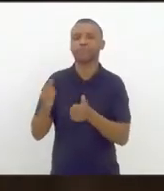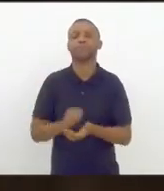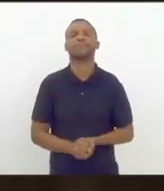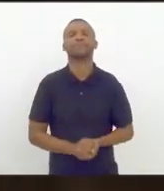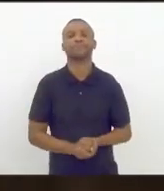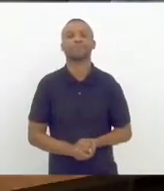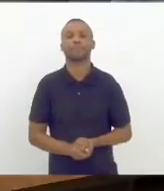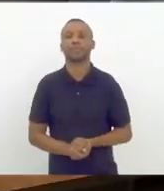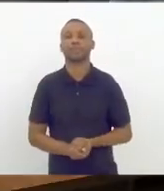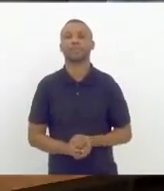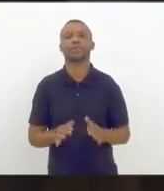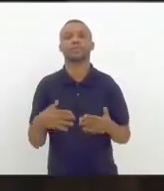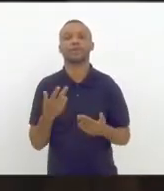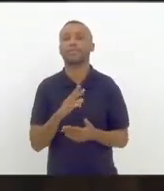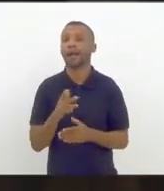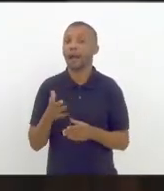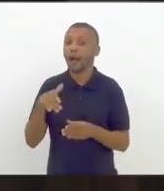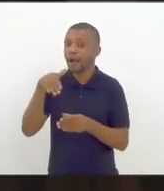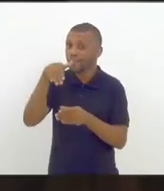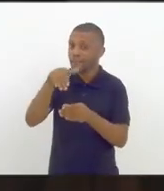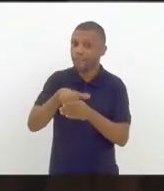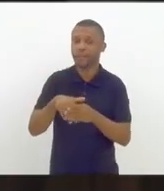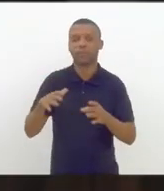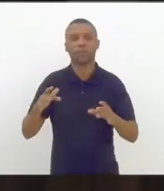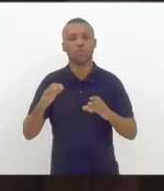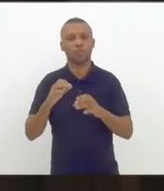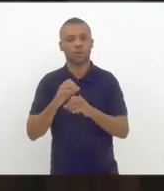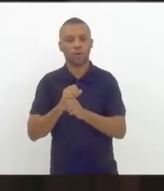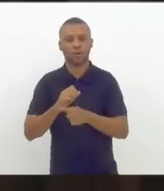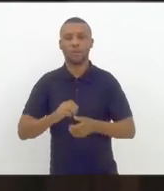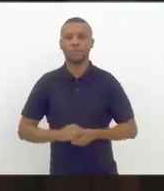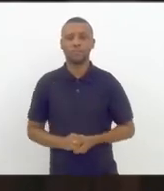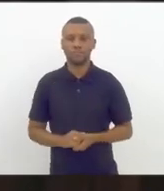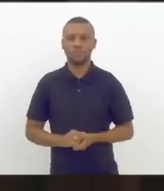vamos à votação.